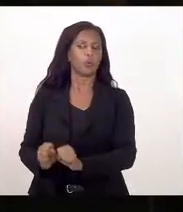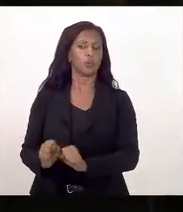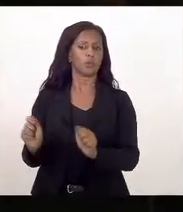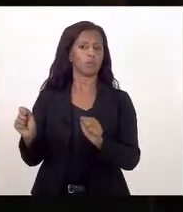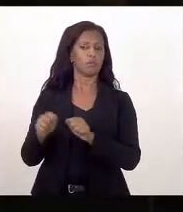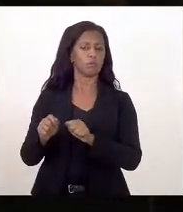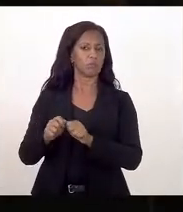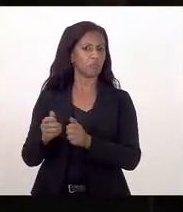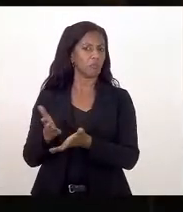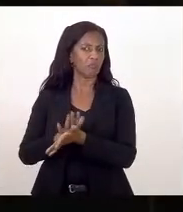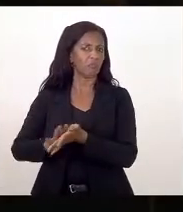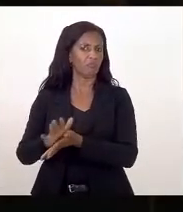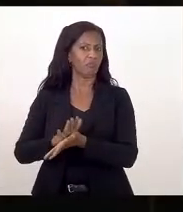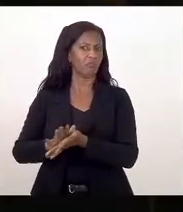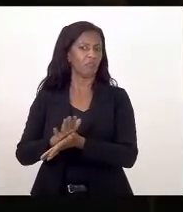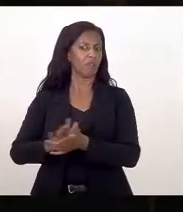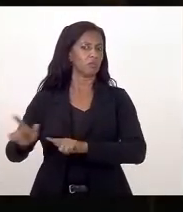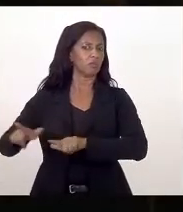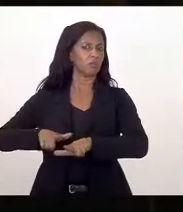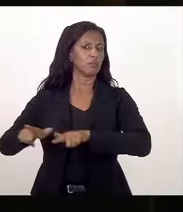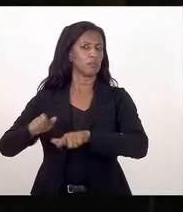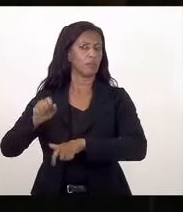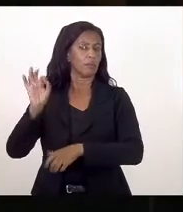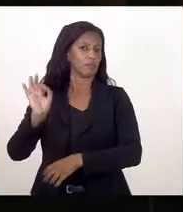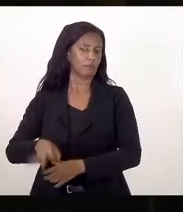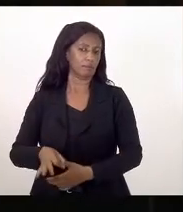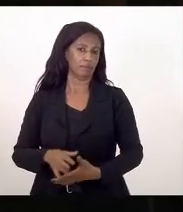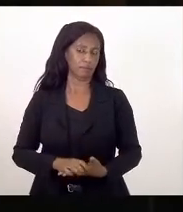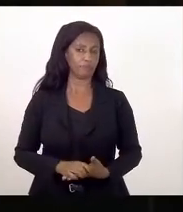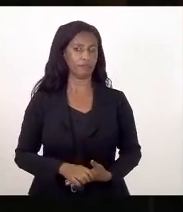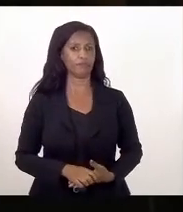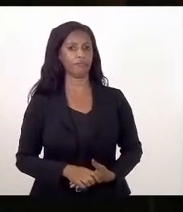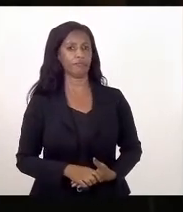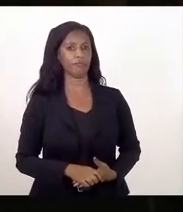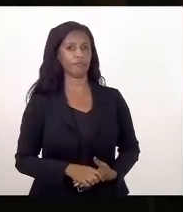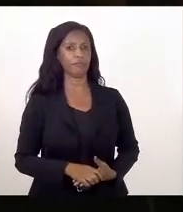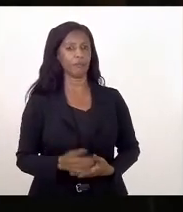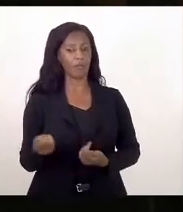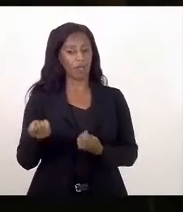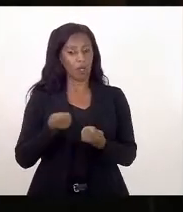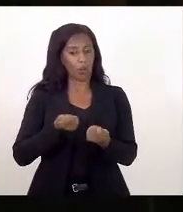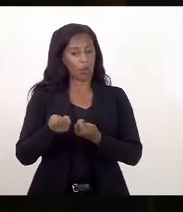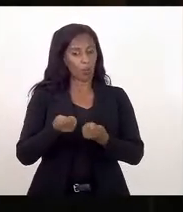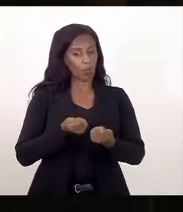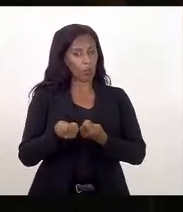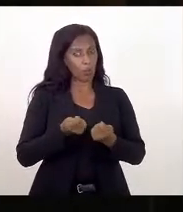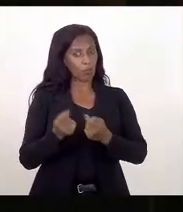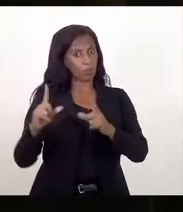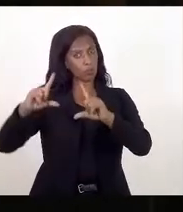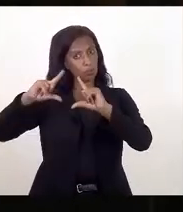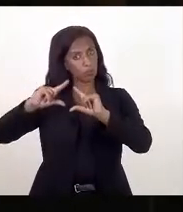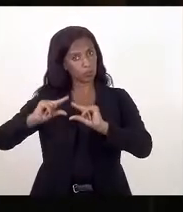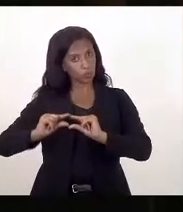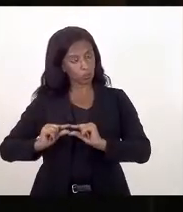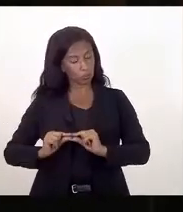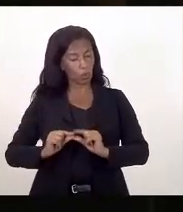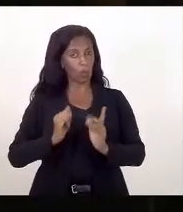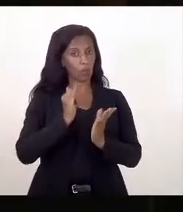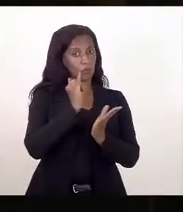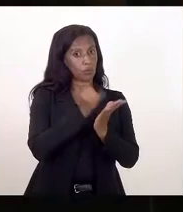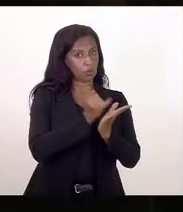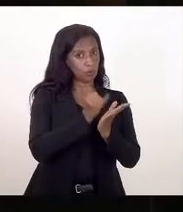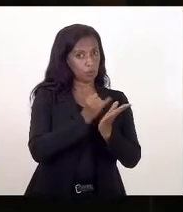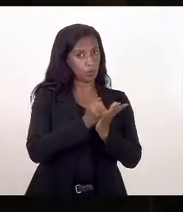fazem o dever de casa para economizar e reduzir a carga tributária